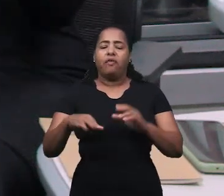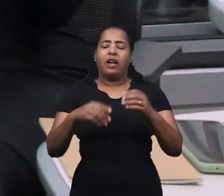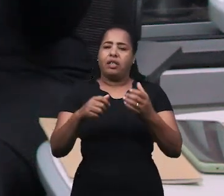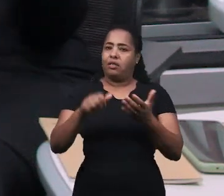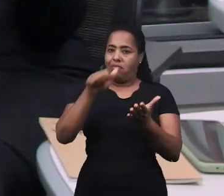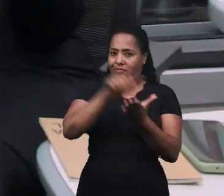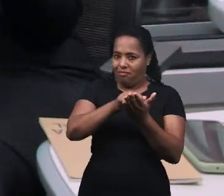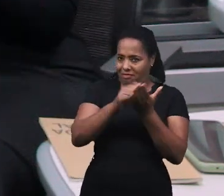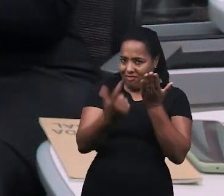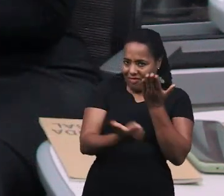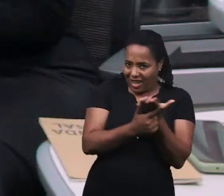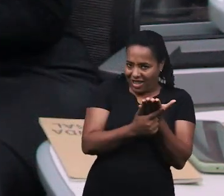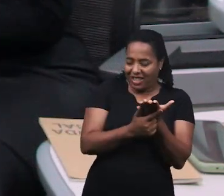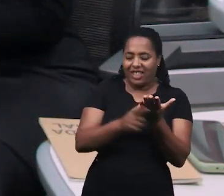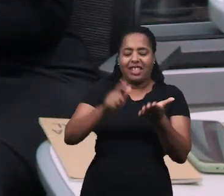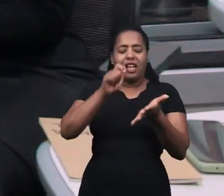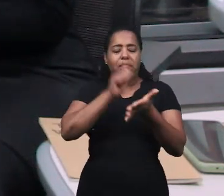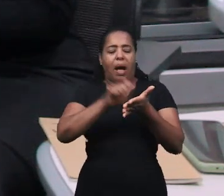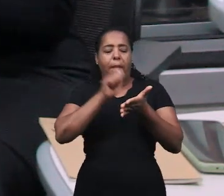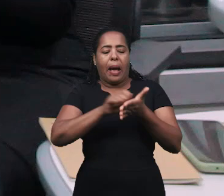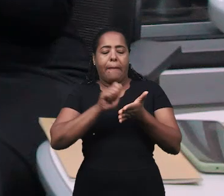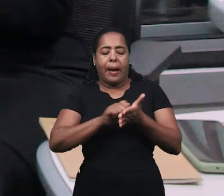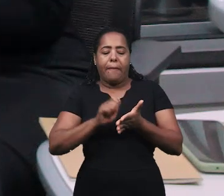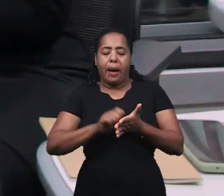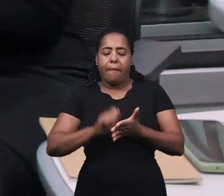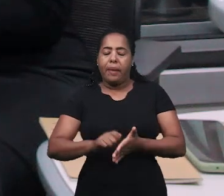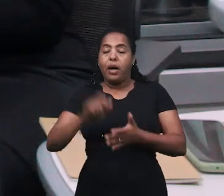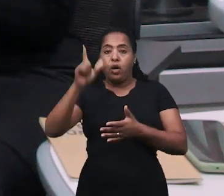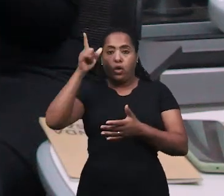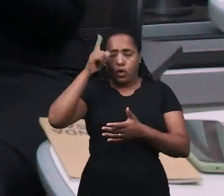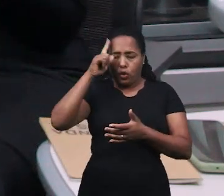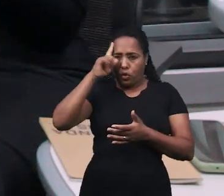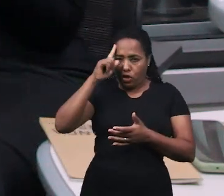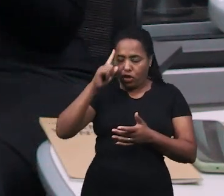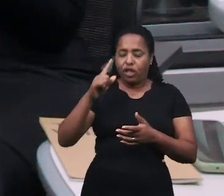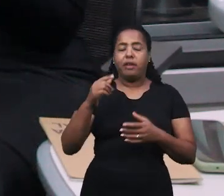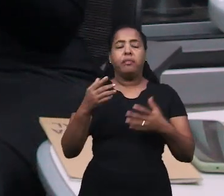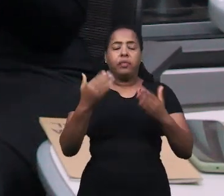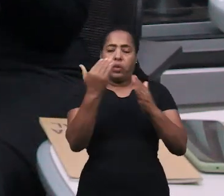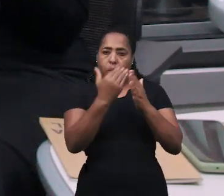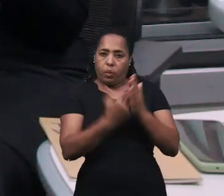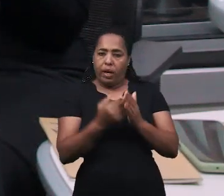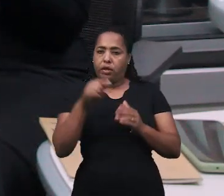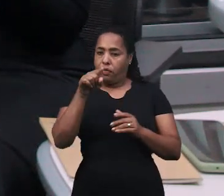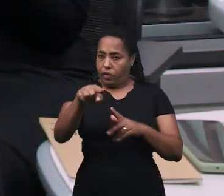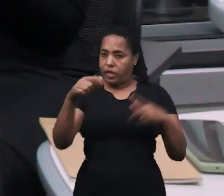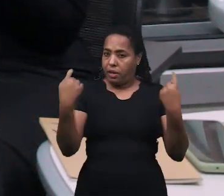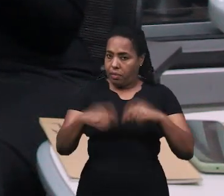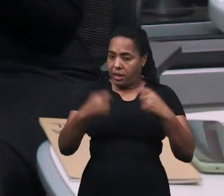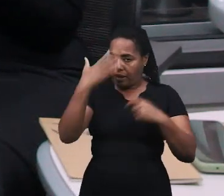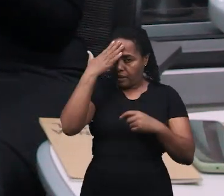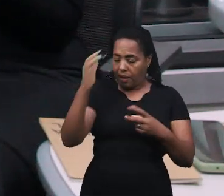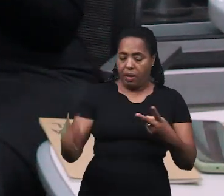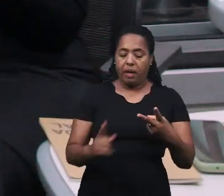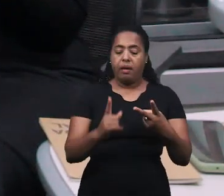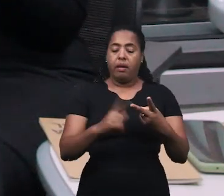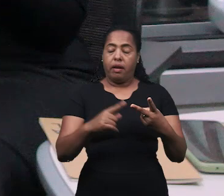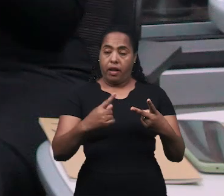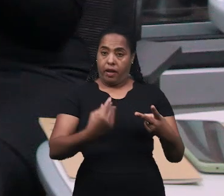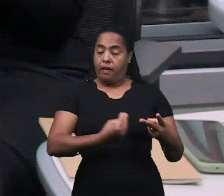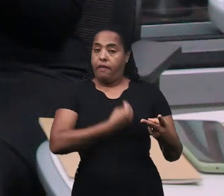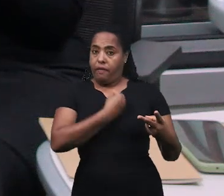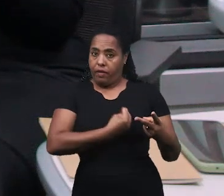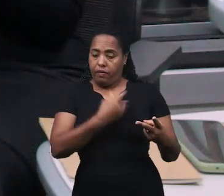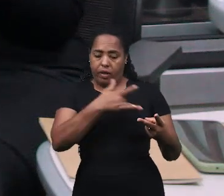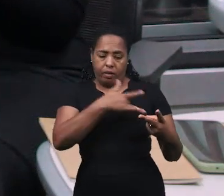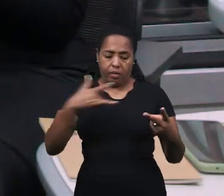né, faço uma agenda e como passa todos os dias, você precisa saber e viver com saúde, então eu